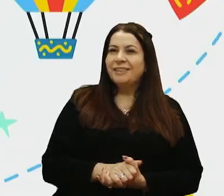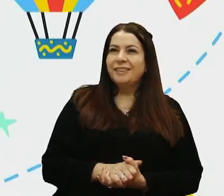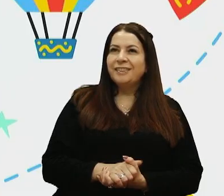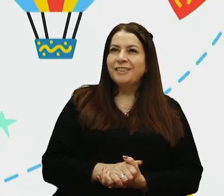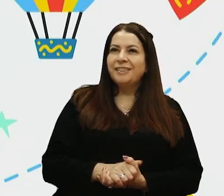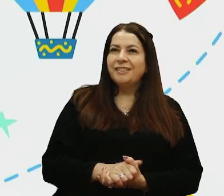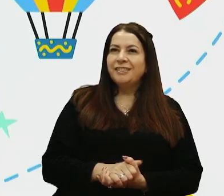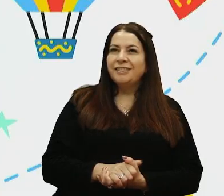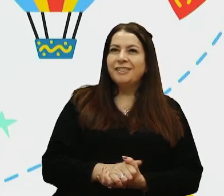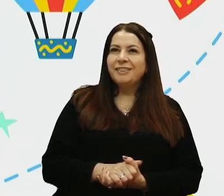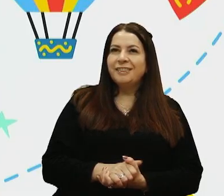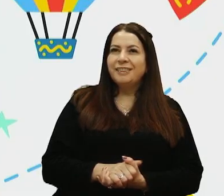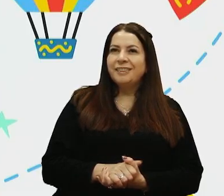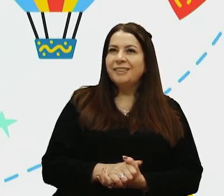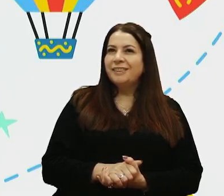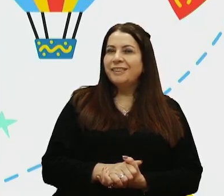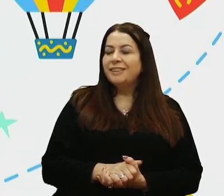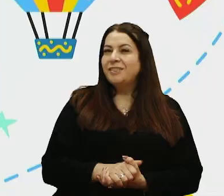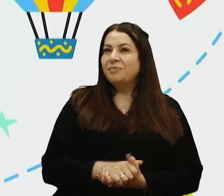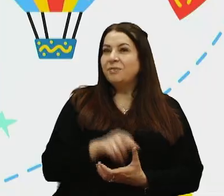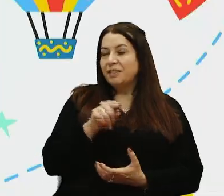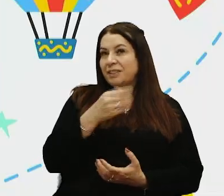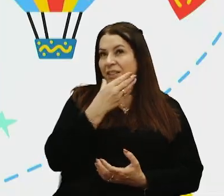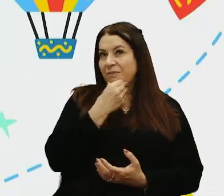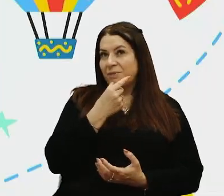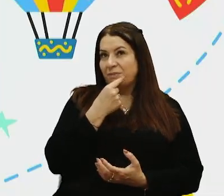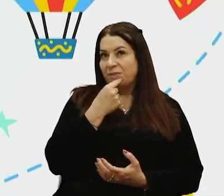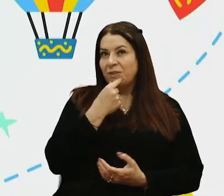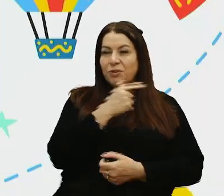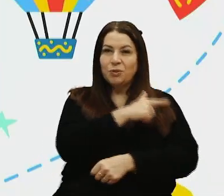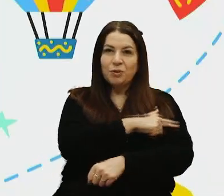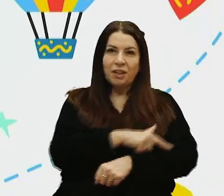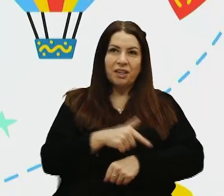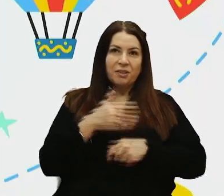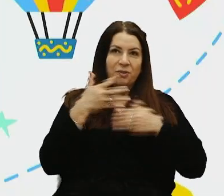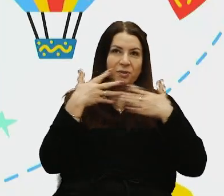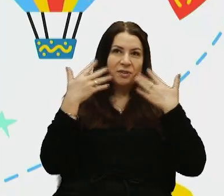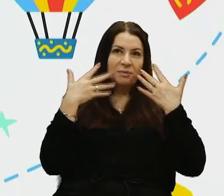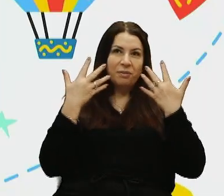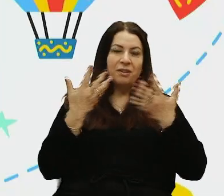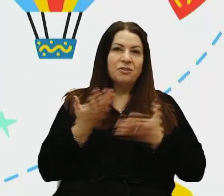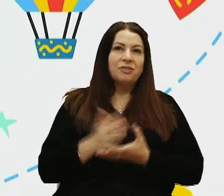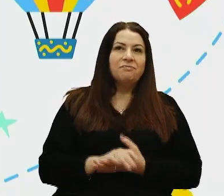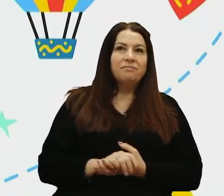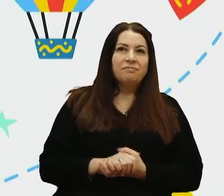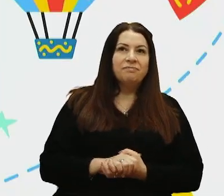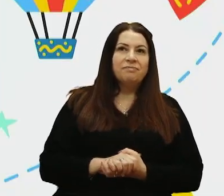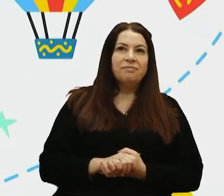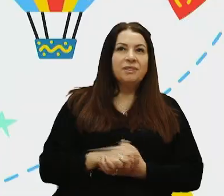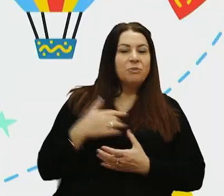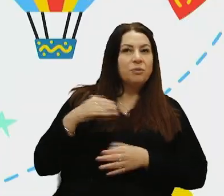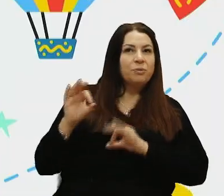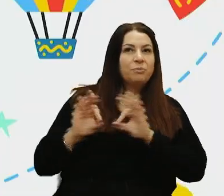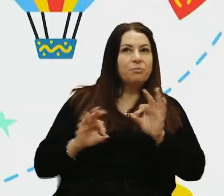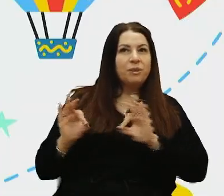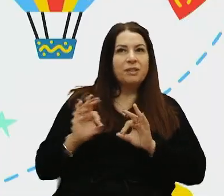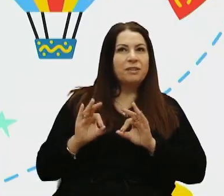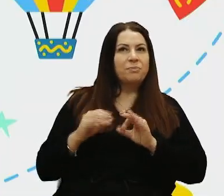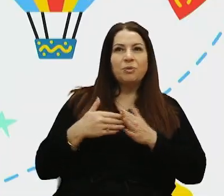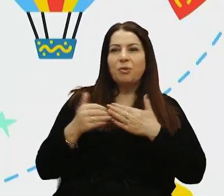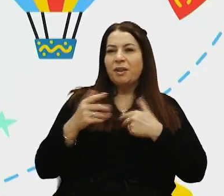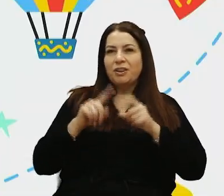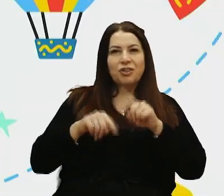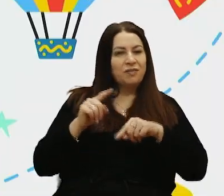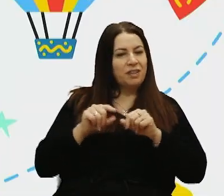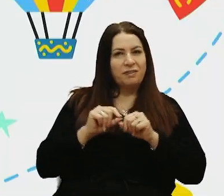Vista. Segui sendo esse menino educado, simpático e muito preparado para qualquer atividade que ele